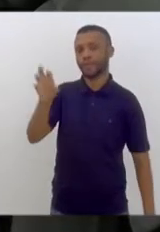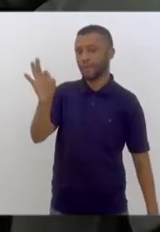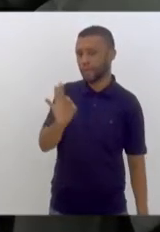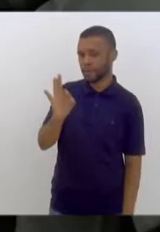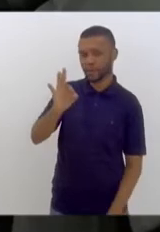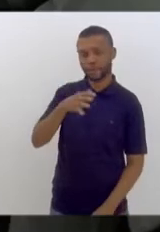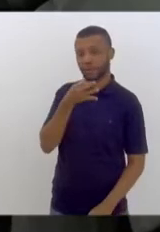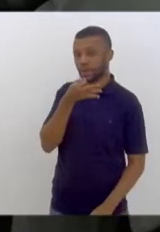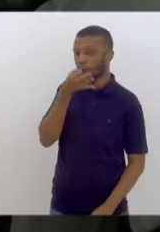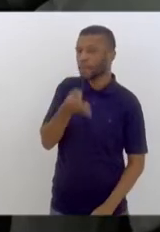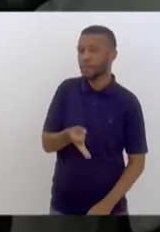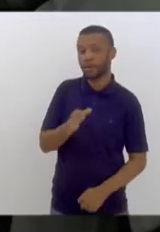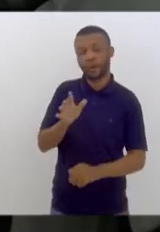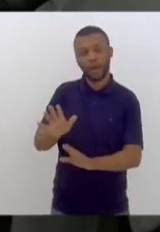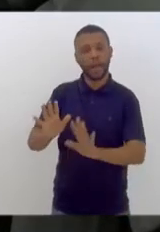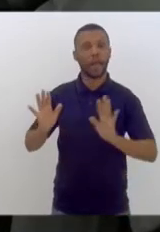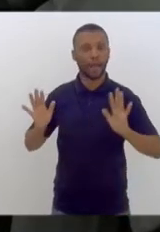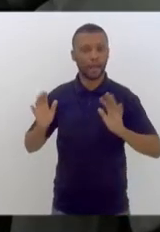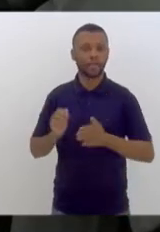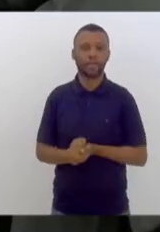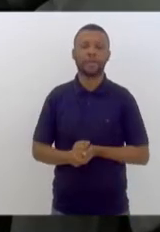nossa posição, e aí gostaria de